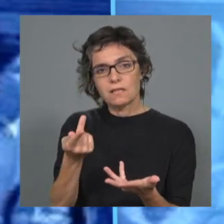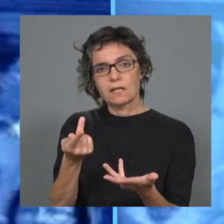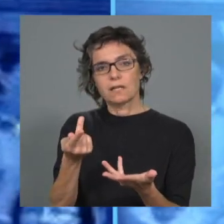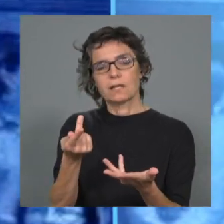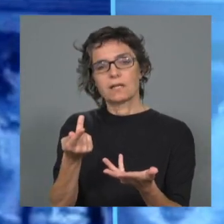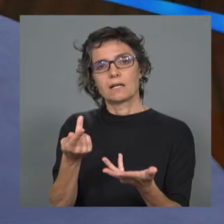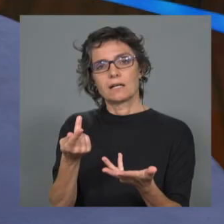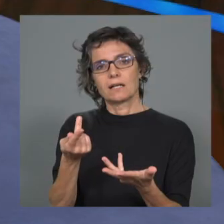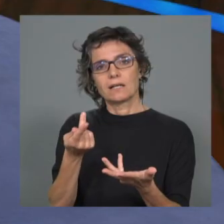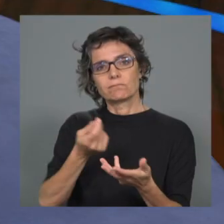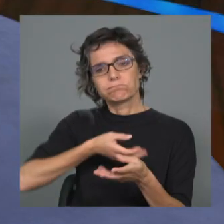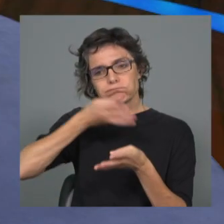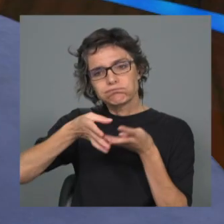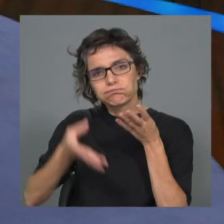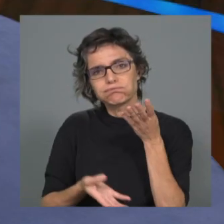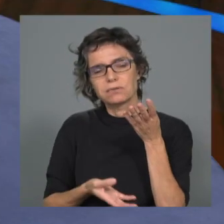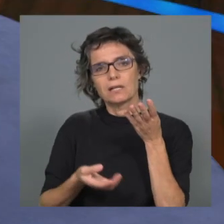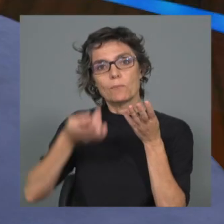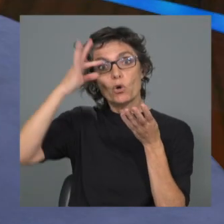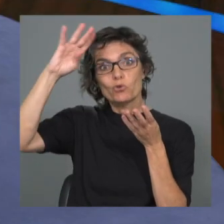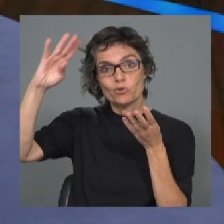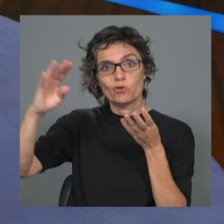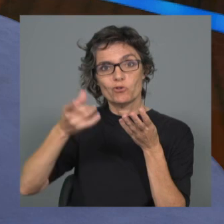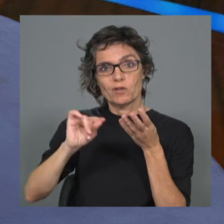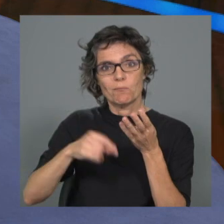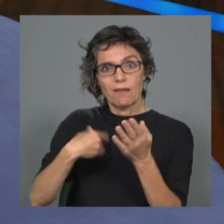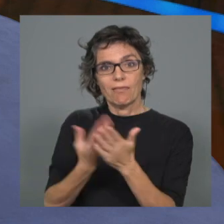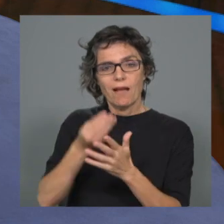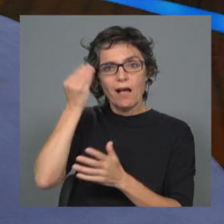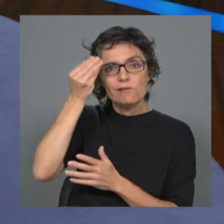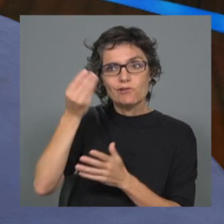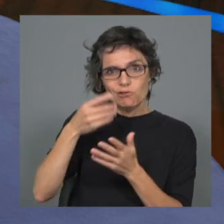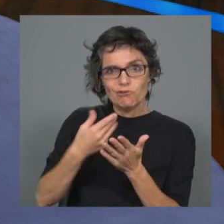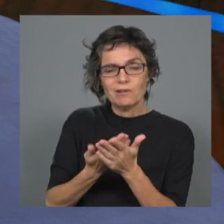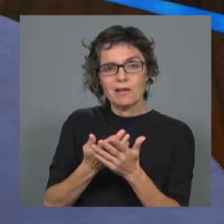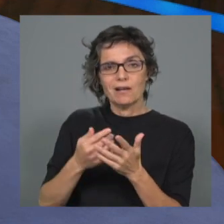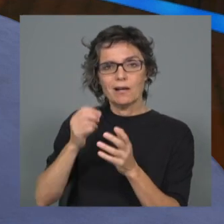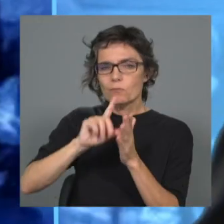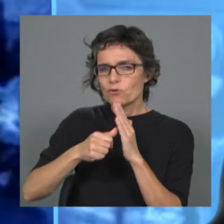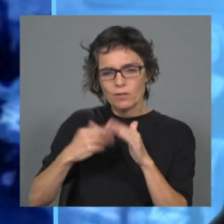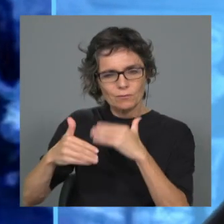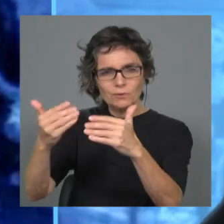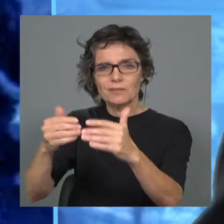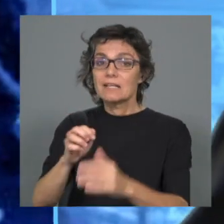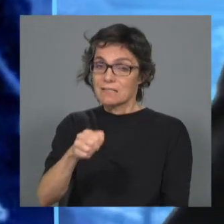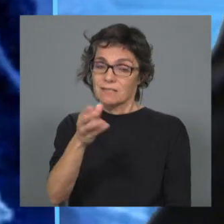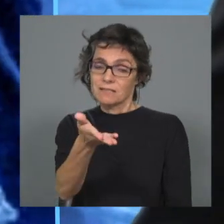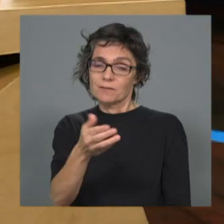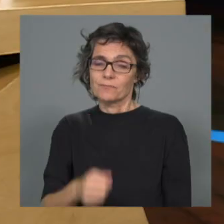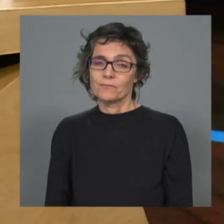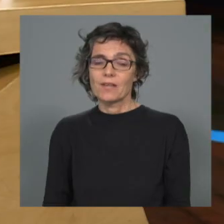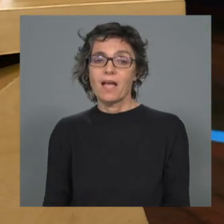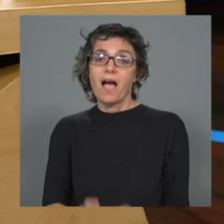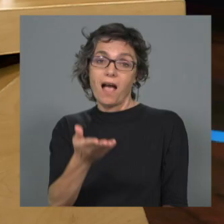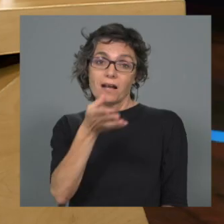reféns da sua história. E há muito sonho e há muito projeto que, com esta formação, faz as pessoas avançarem. Sim, creio que o Tcherno